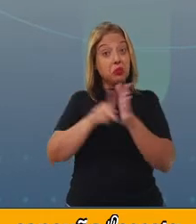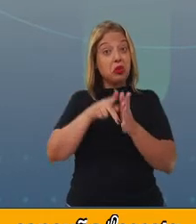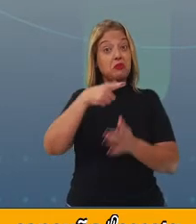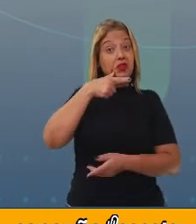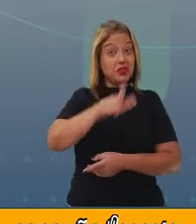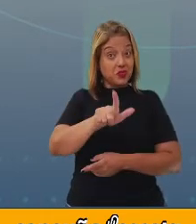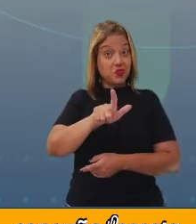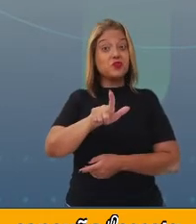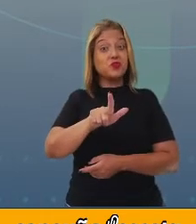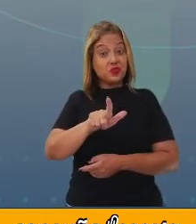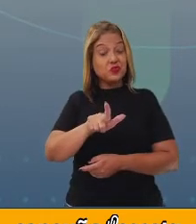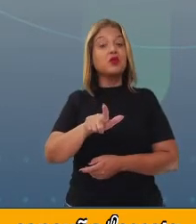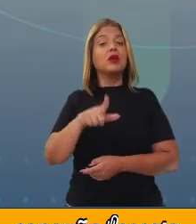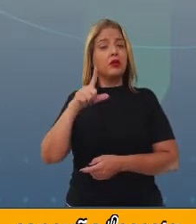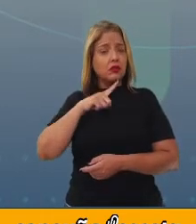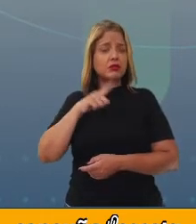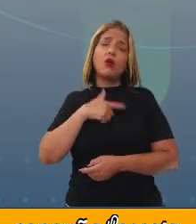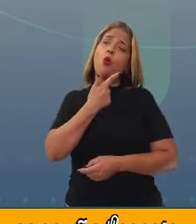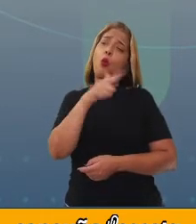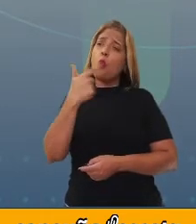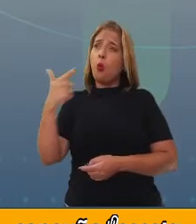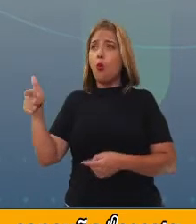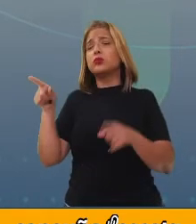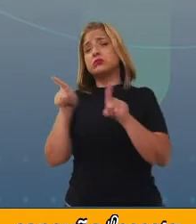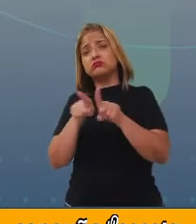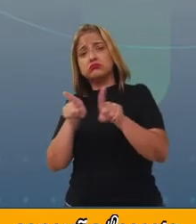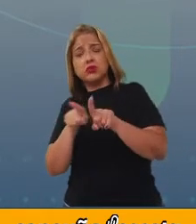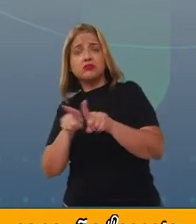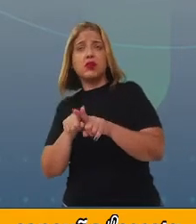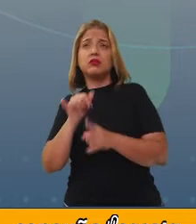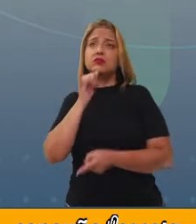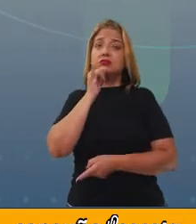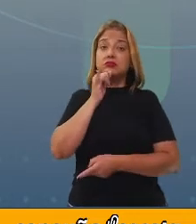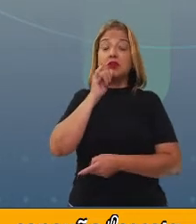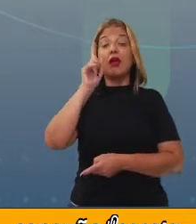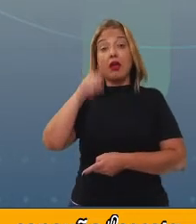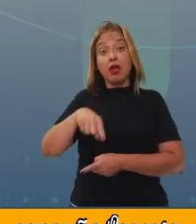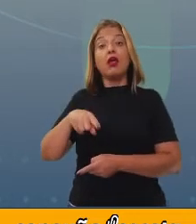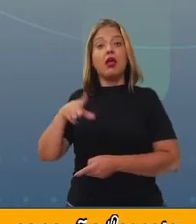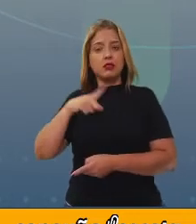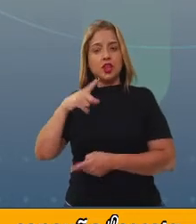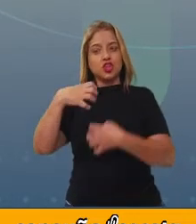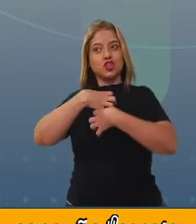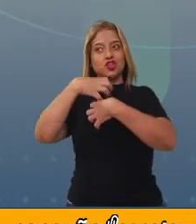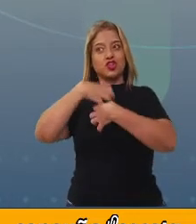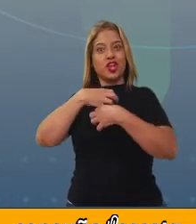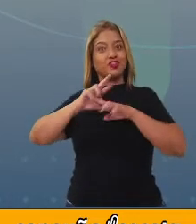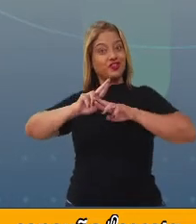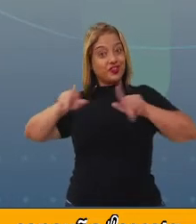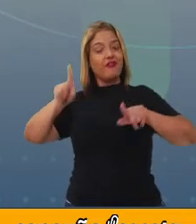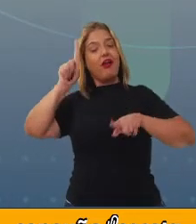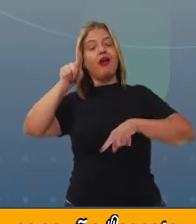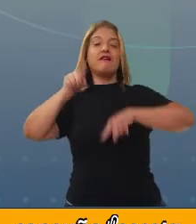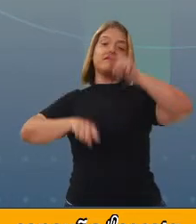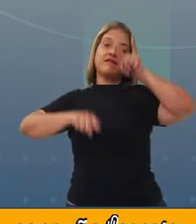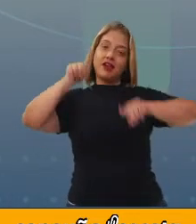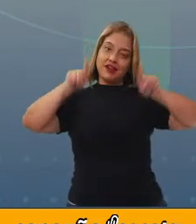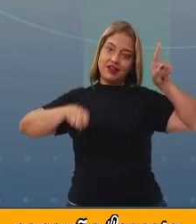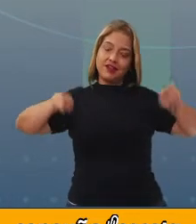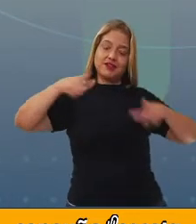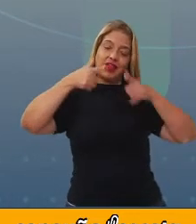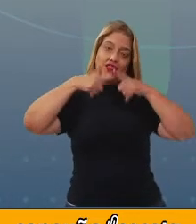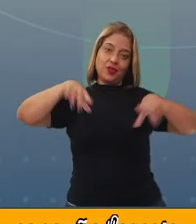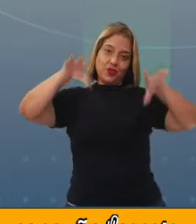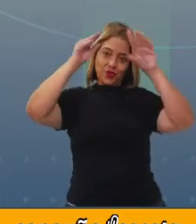mais explícitas, se dão justamente por conta da variação linguística. Professor, e qual é a forma mais